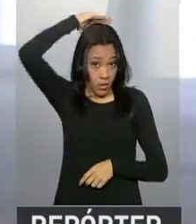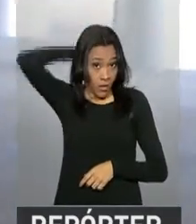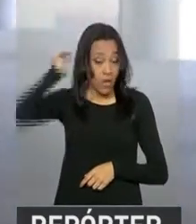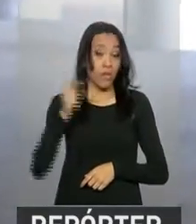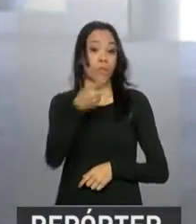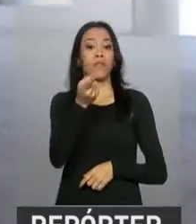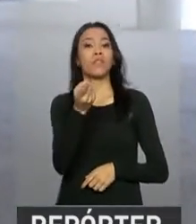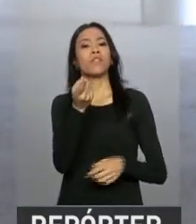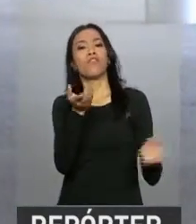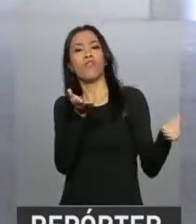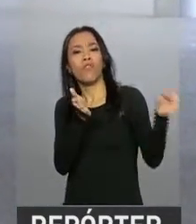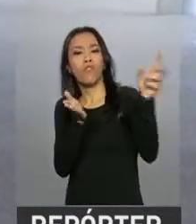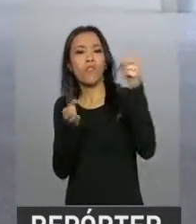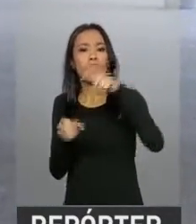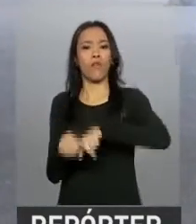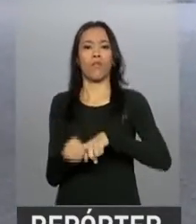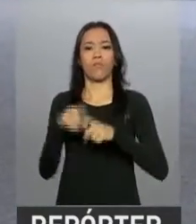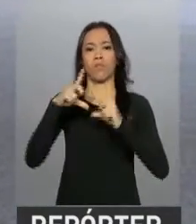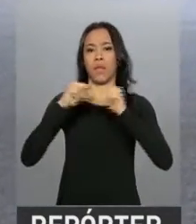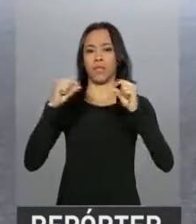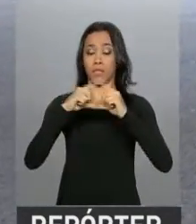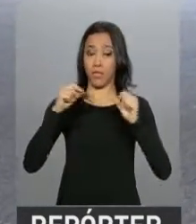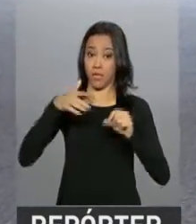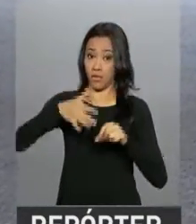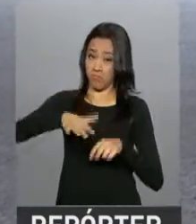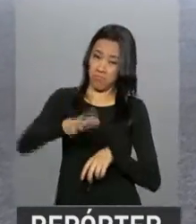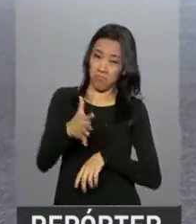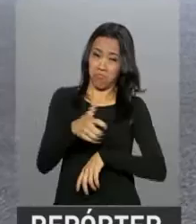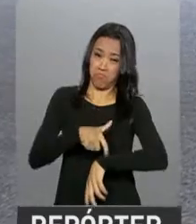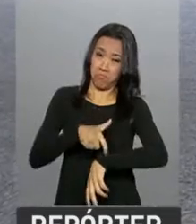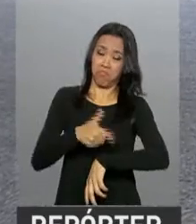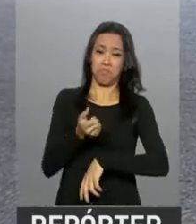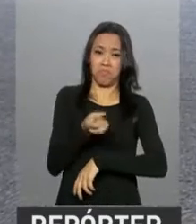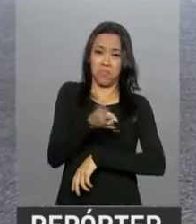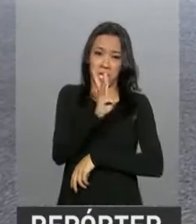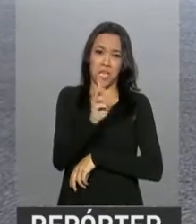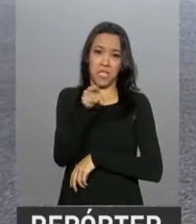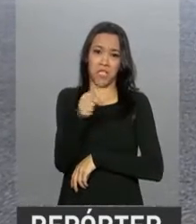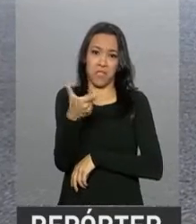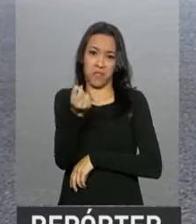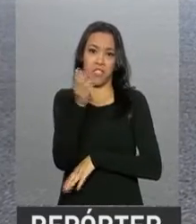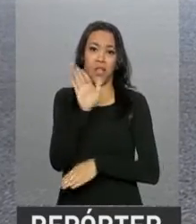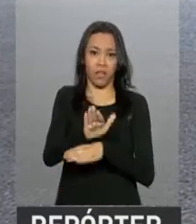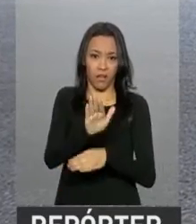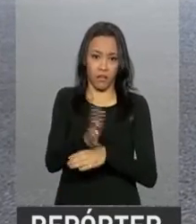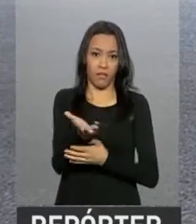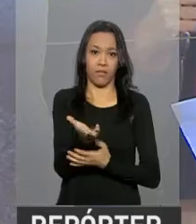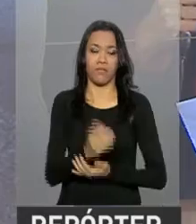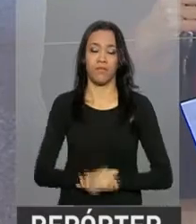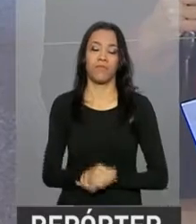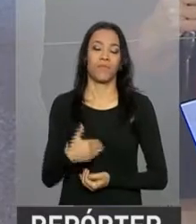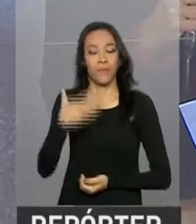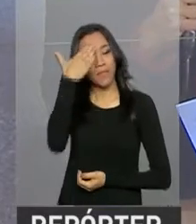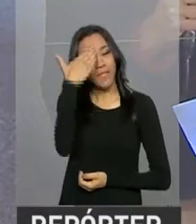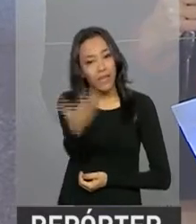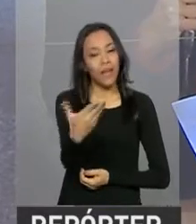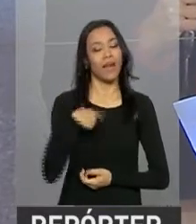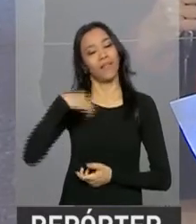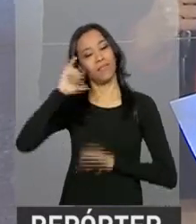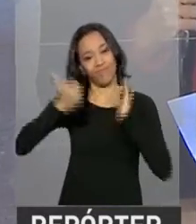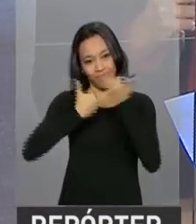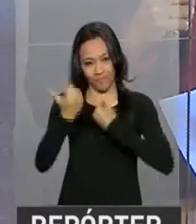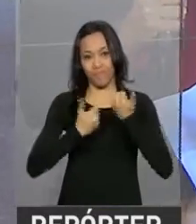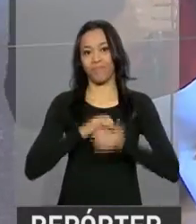e 45 de volta para brasília e chega aqui na capital por volta das três e vinte da tarde danielle brigada paulo pelas suas